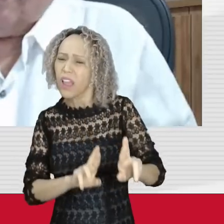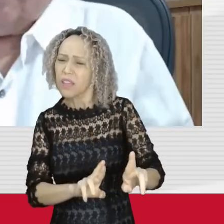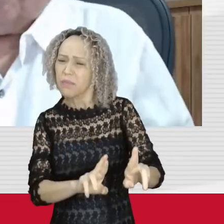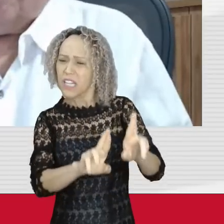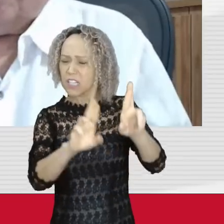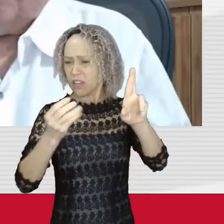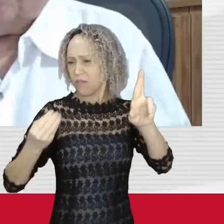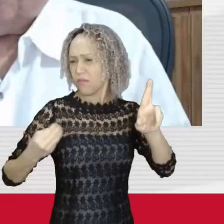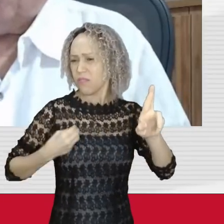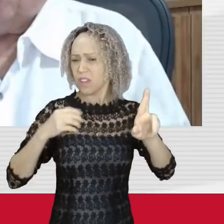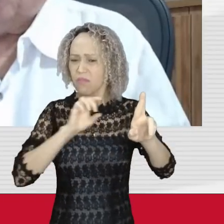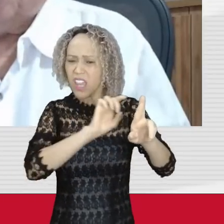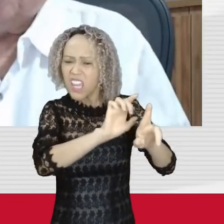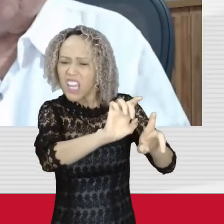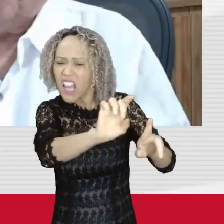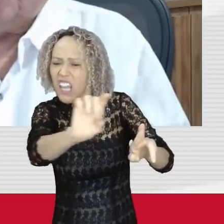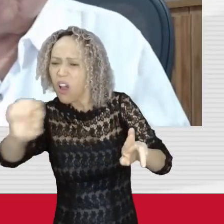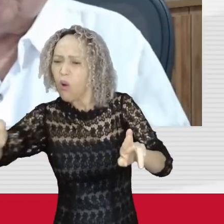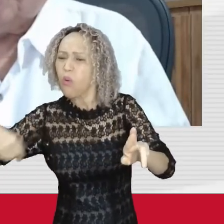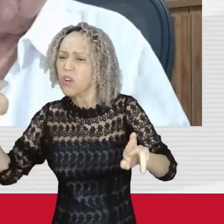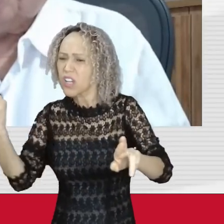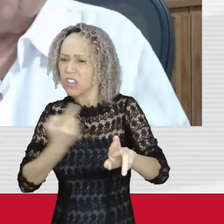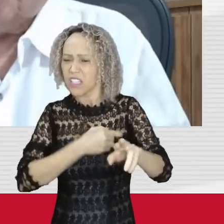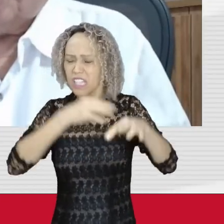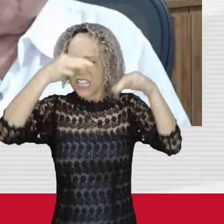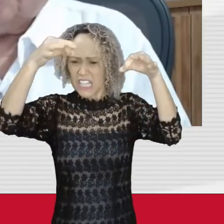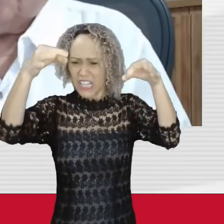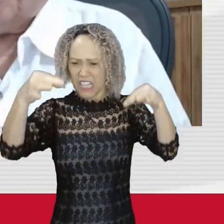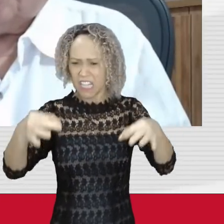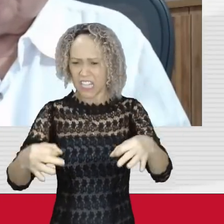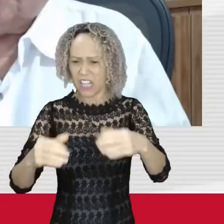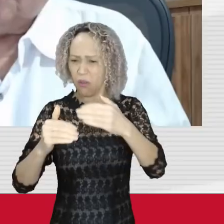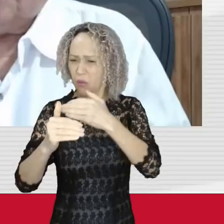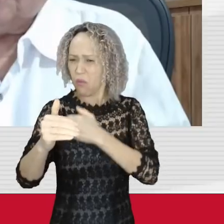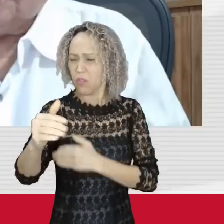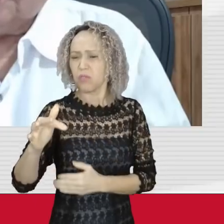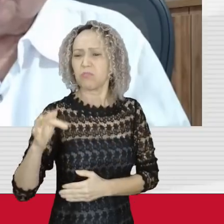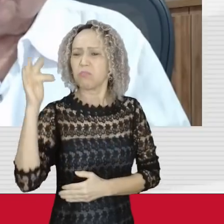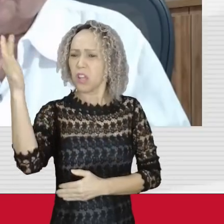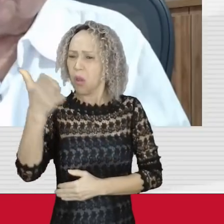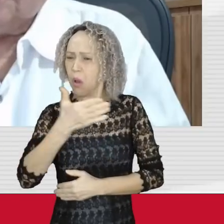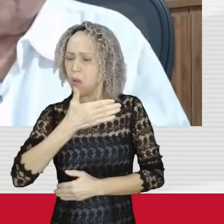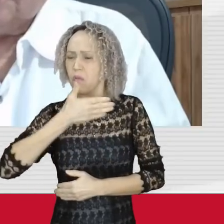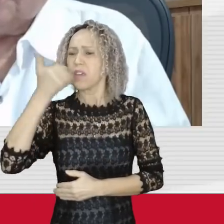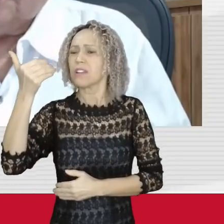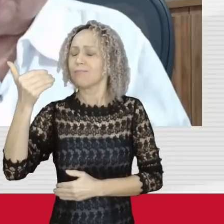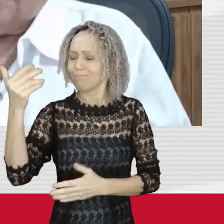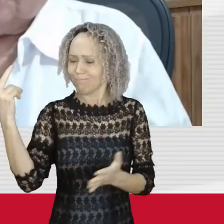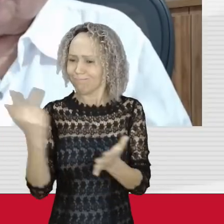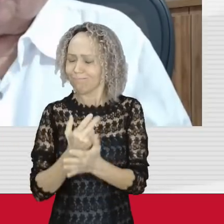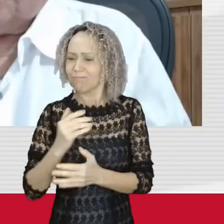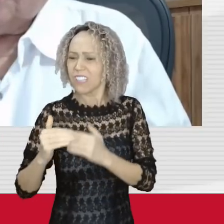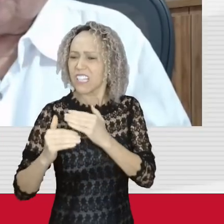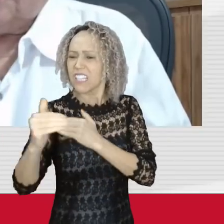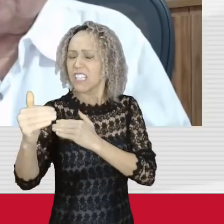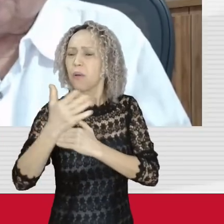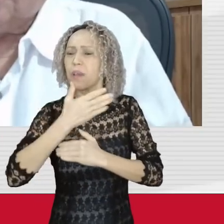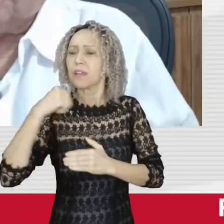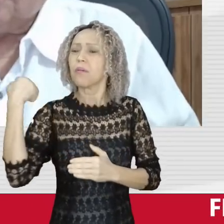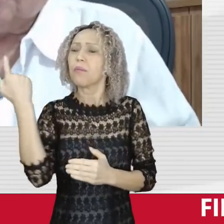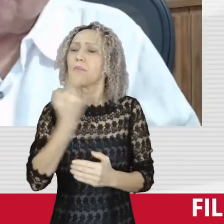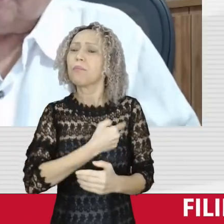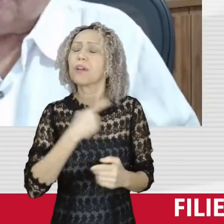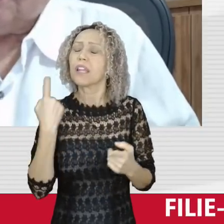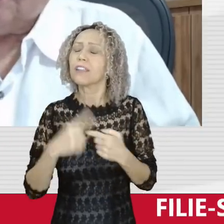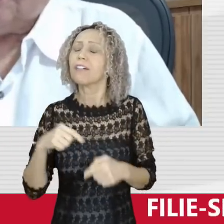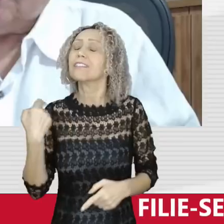viva em cada um de nós, com a certeza de que dias melhores virão, e esses dias serão melhores porque nós seremos